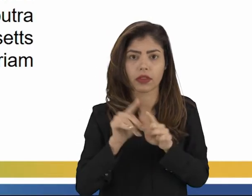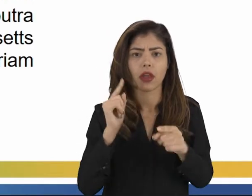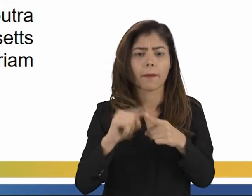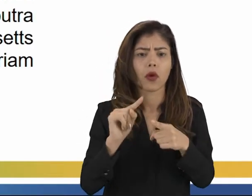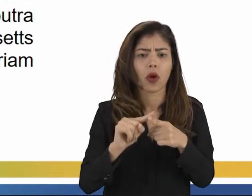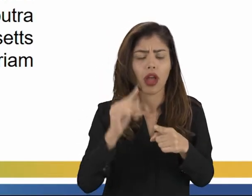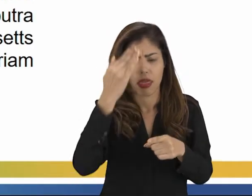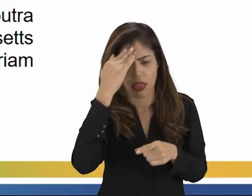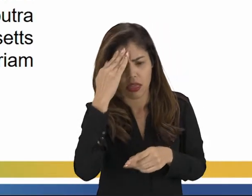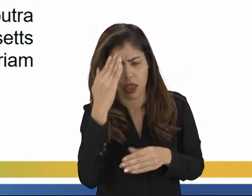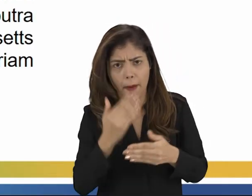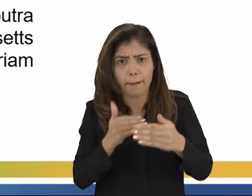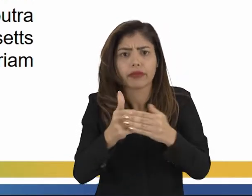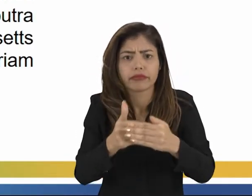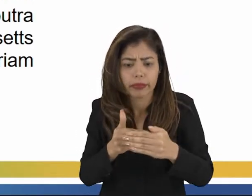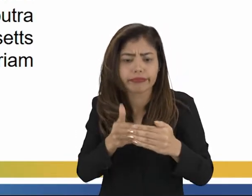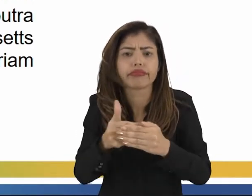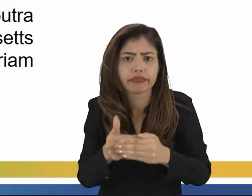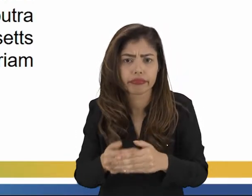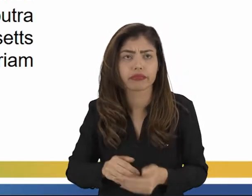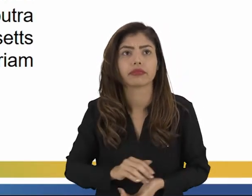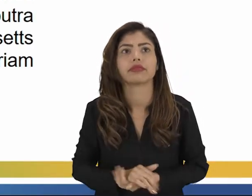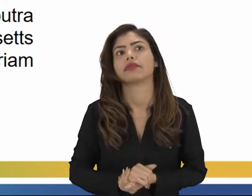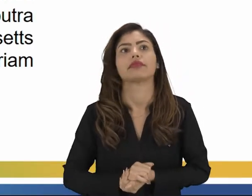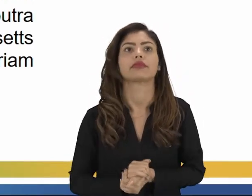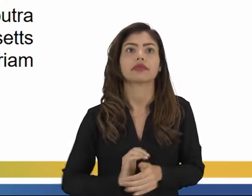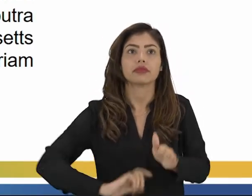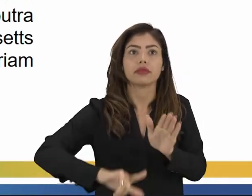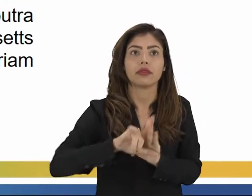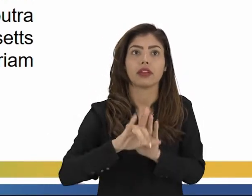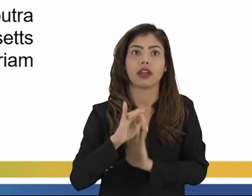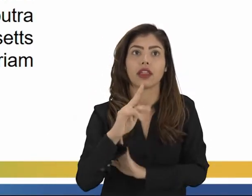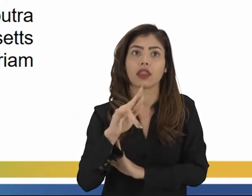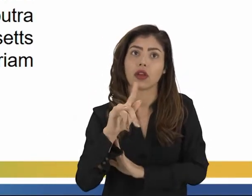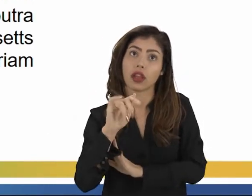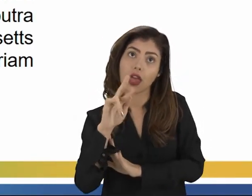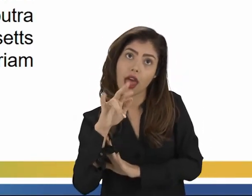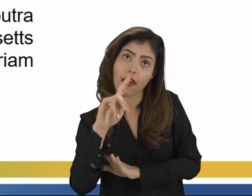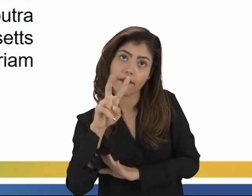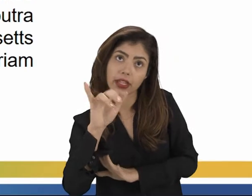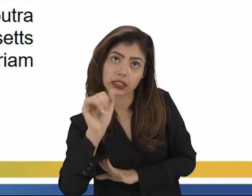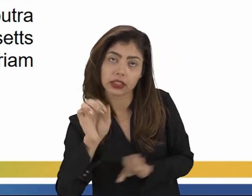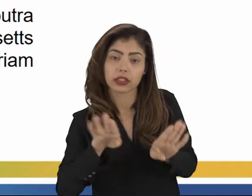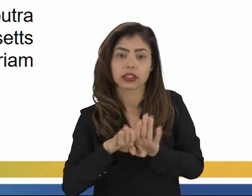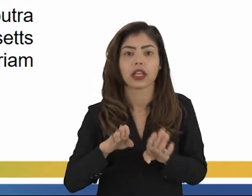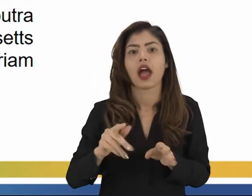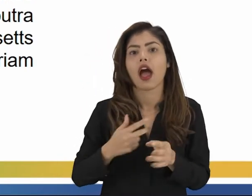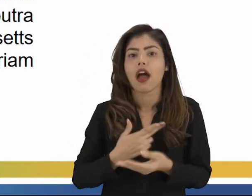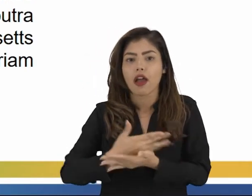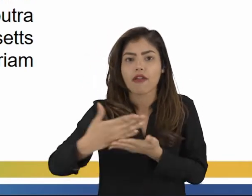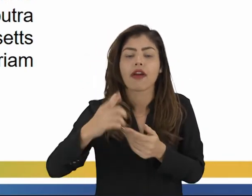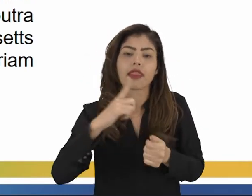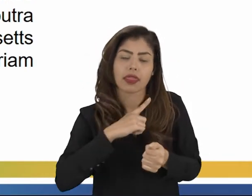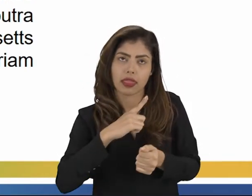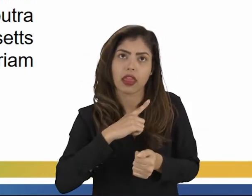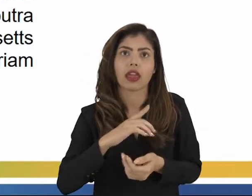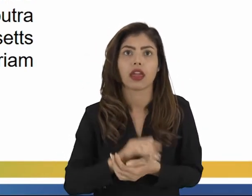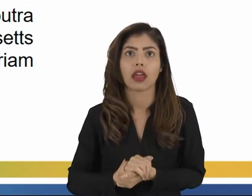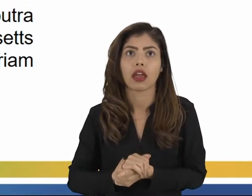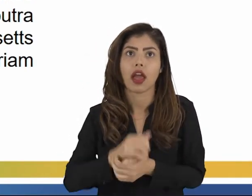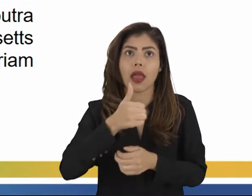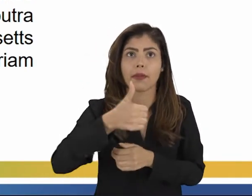vai começar a haver embates, né? As leis intoleráveis, essas leis intoleráveis, ela vai gerar,